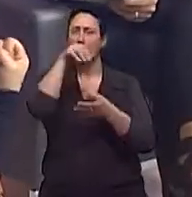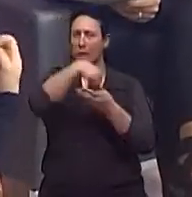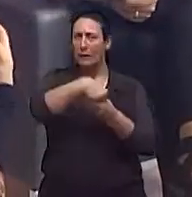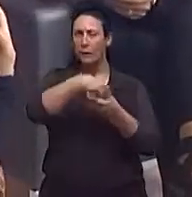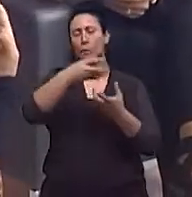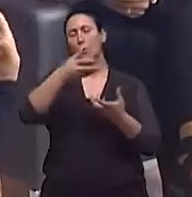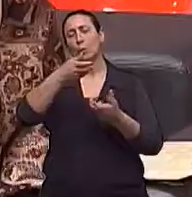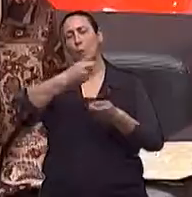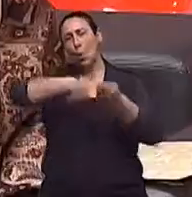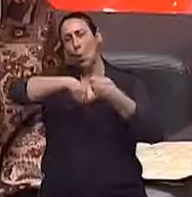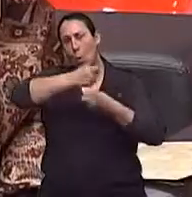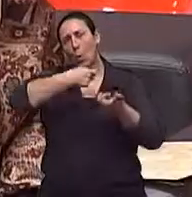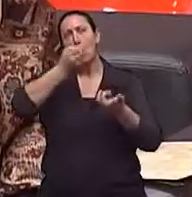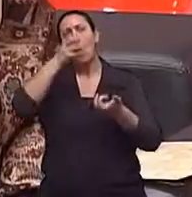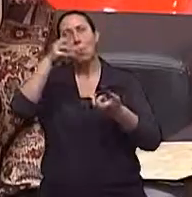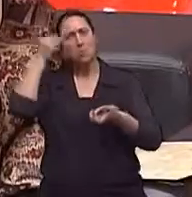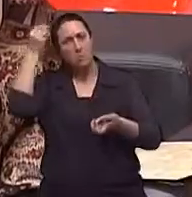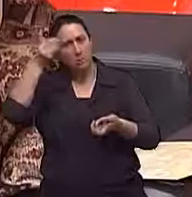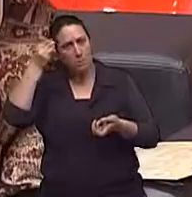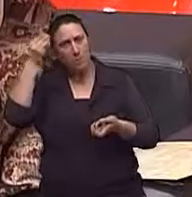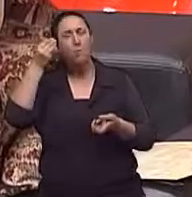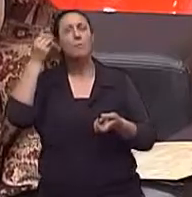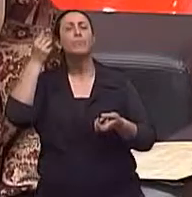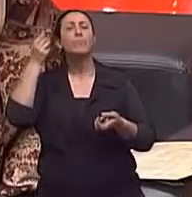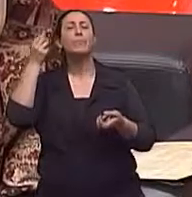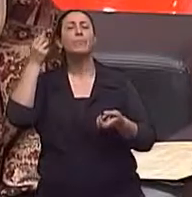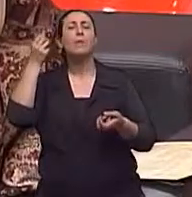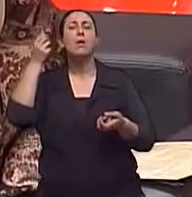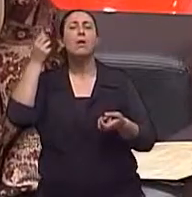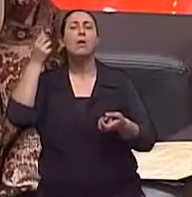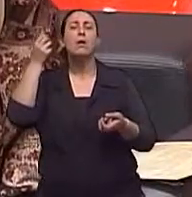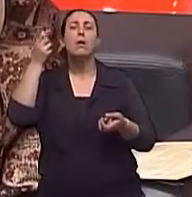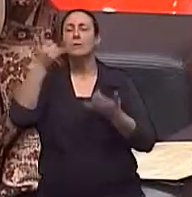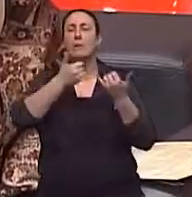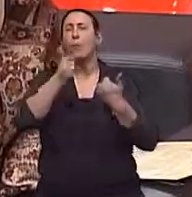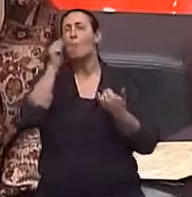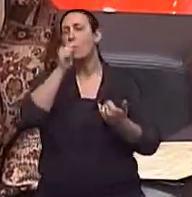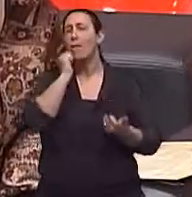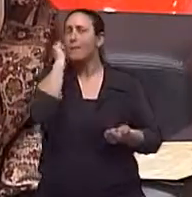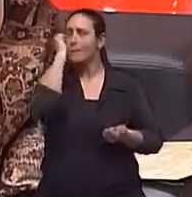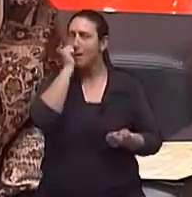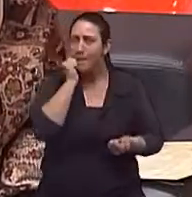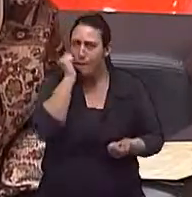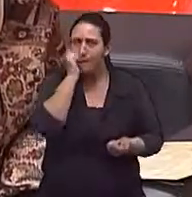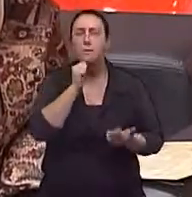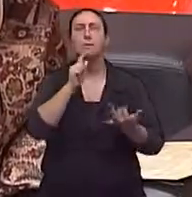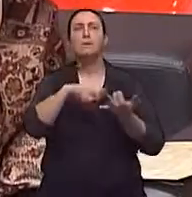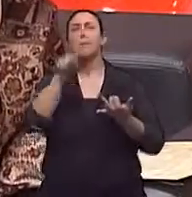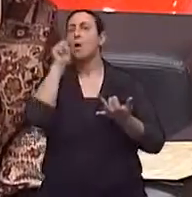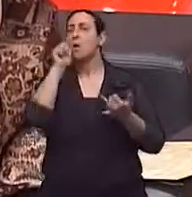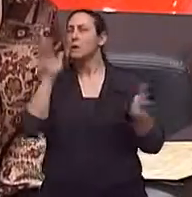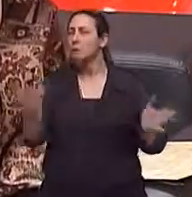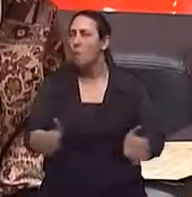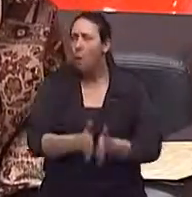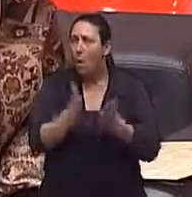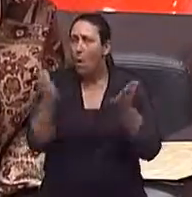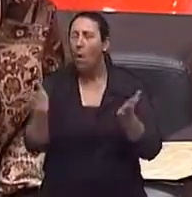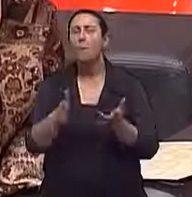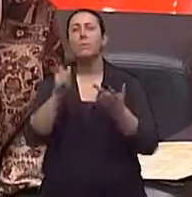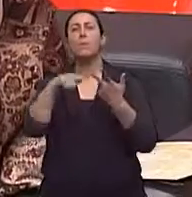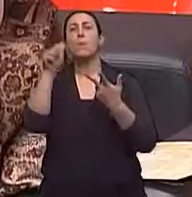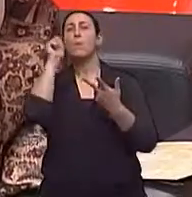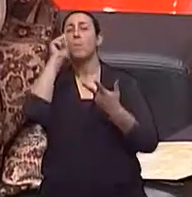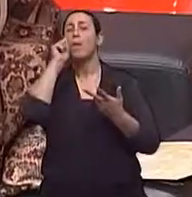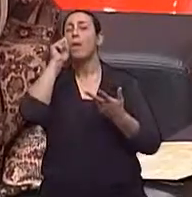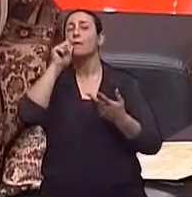econômicos mas em termos psíquicos mesmo mulheres negras né então mulheres pobres mulheres de com baixa